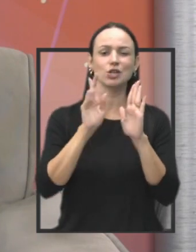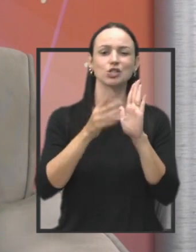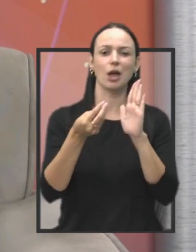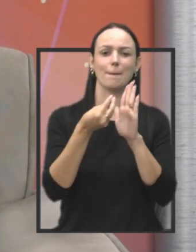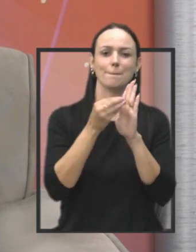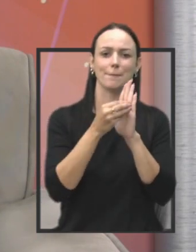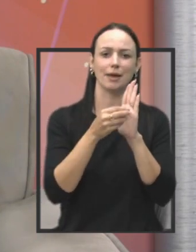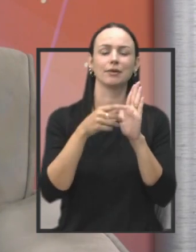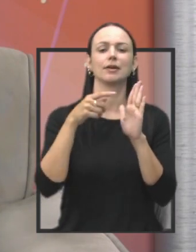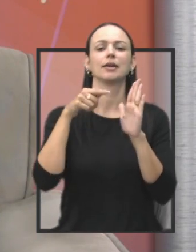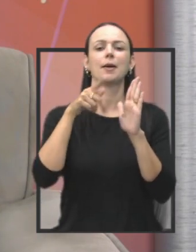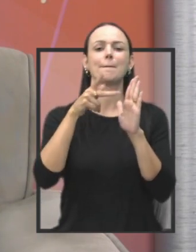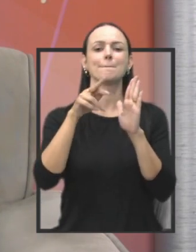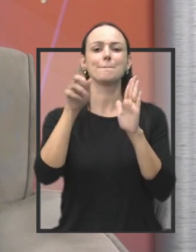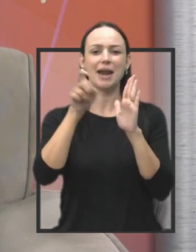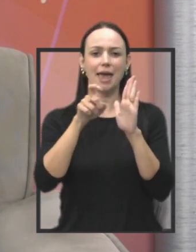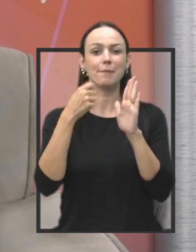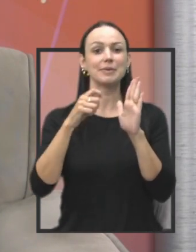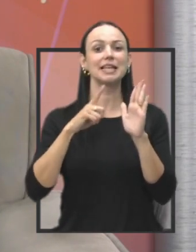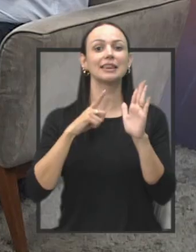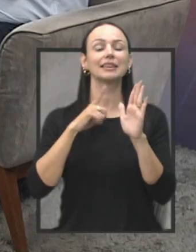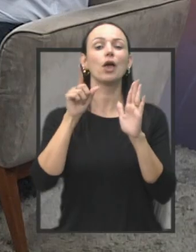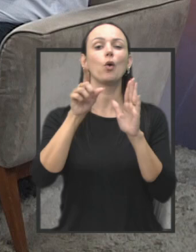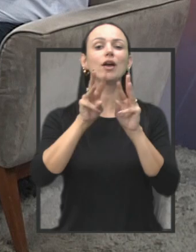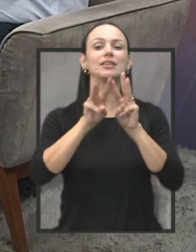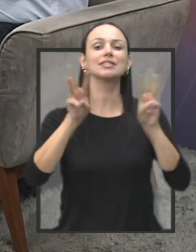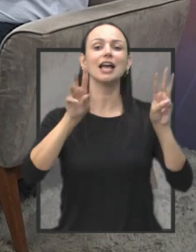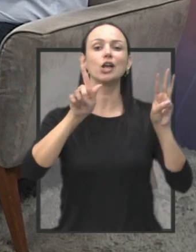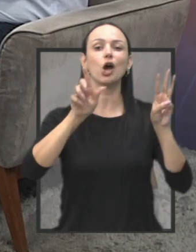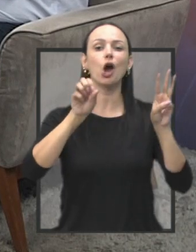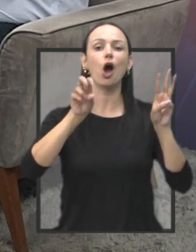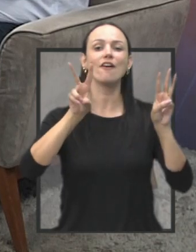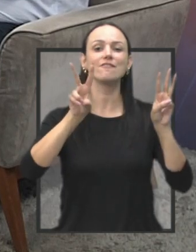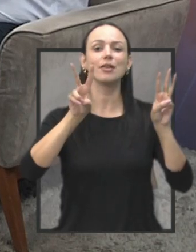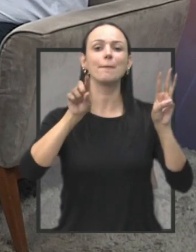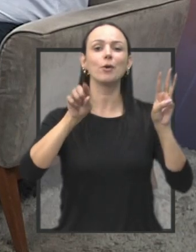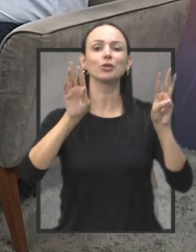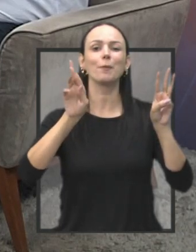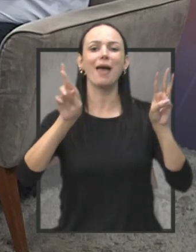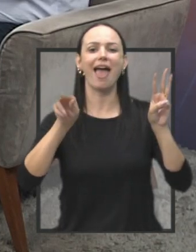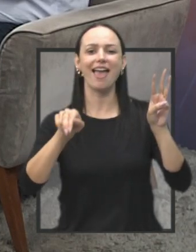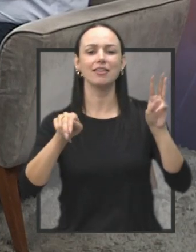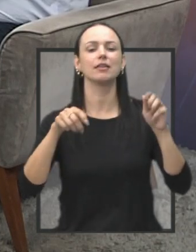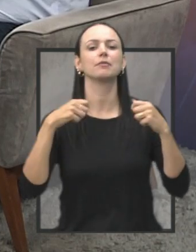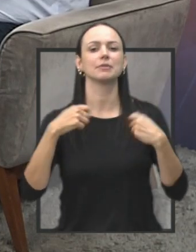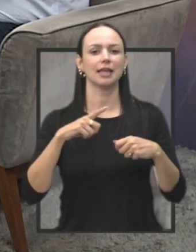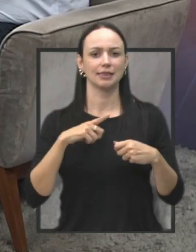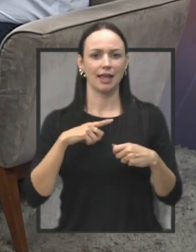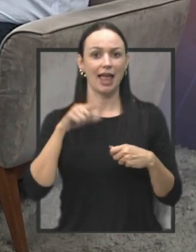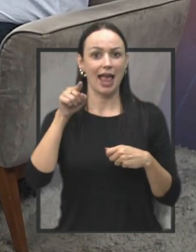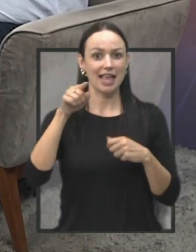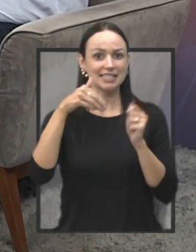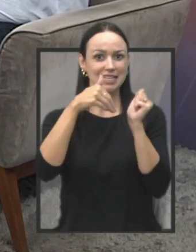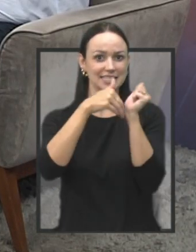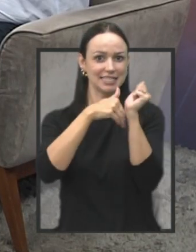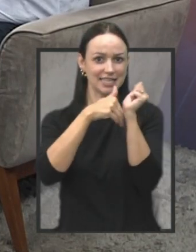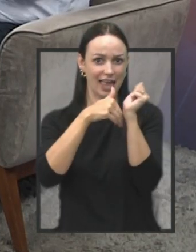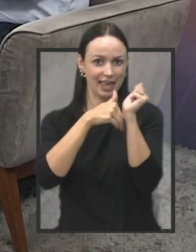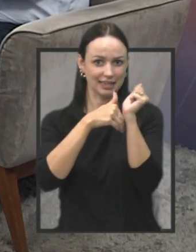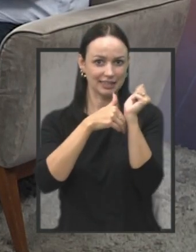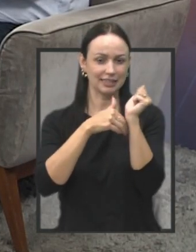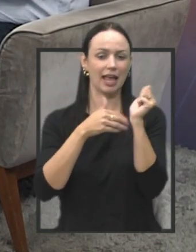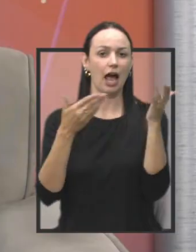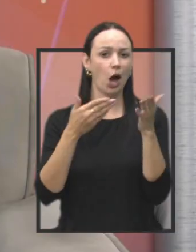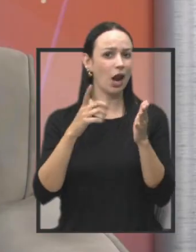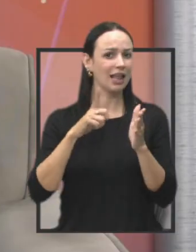o GovBR, certo? Que é o cadastro do governo federal, né? Isso, que o GovBR, essa senha do GovBR está funcionando para